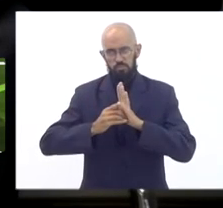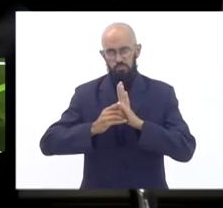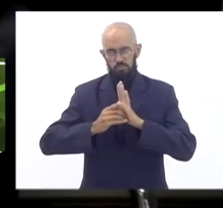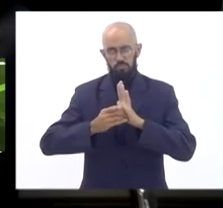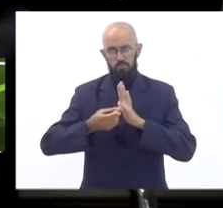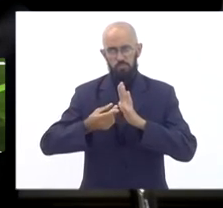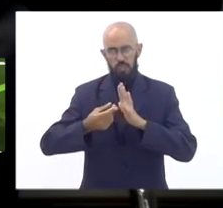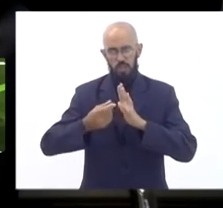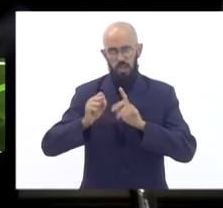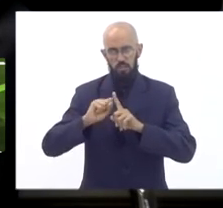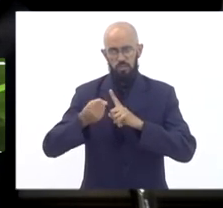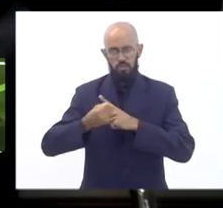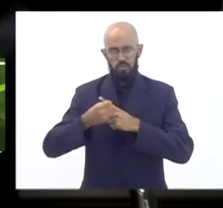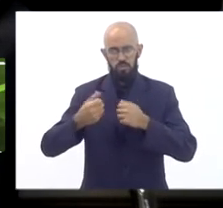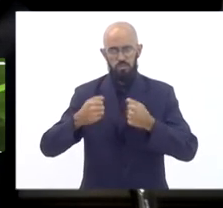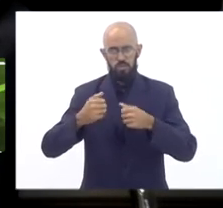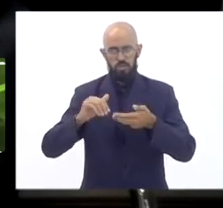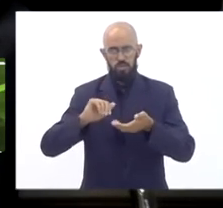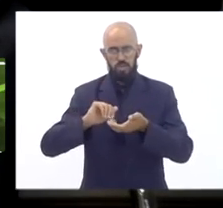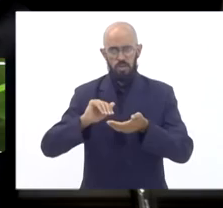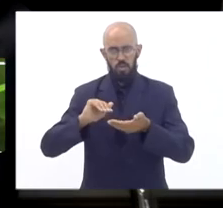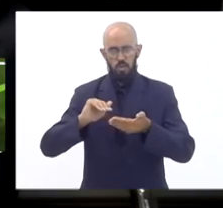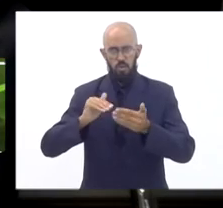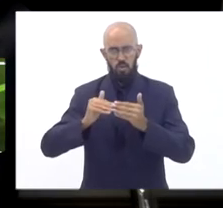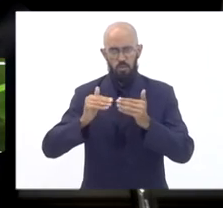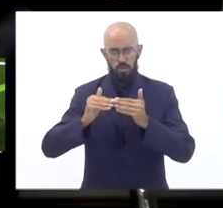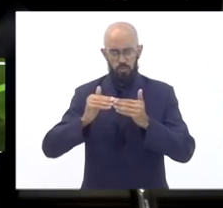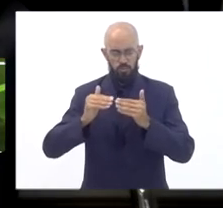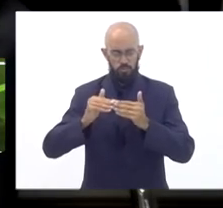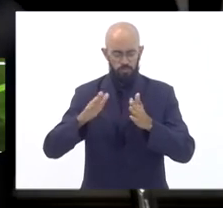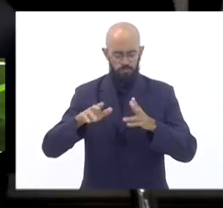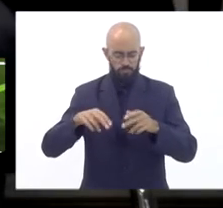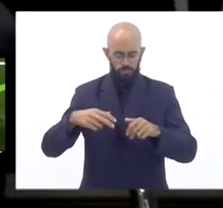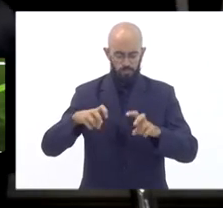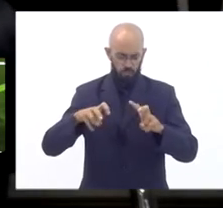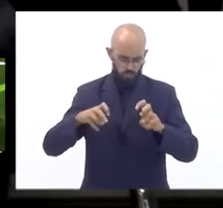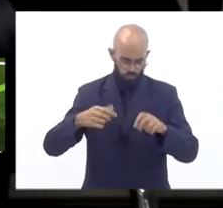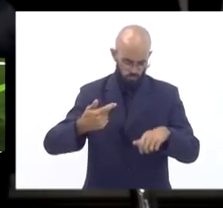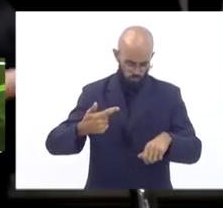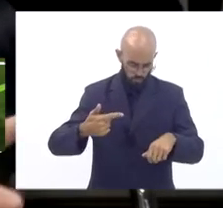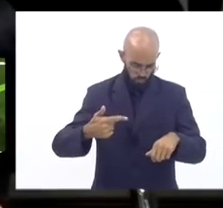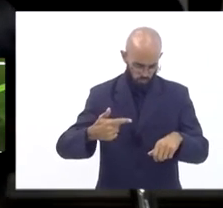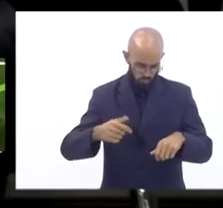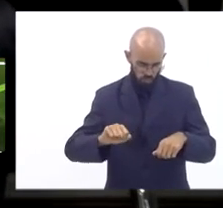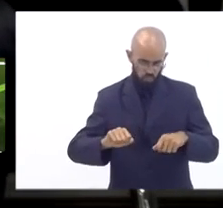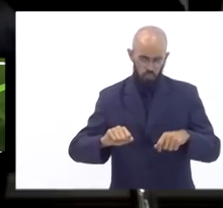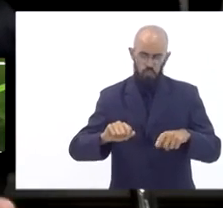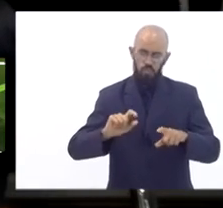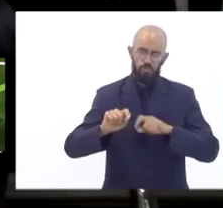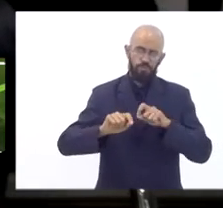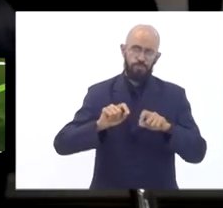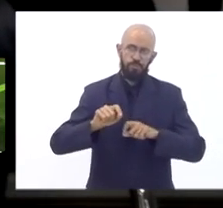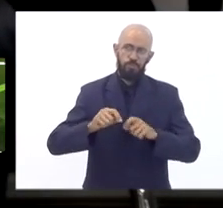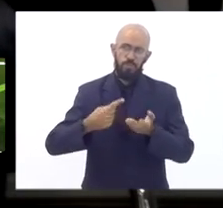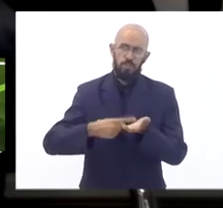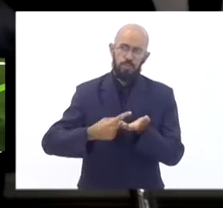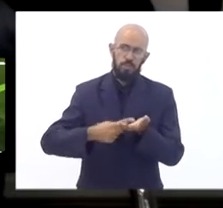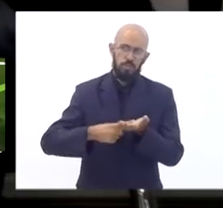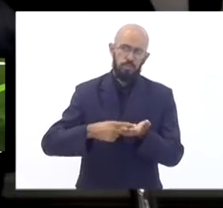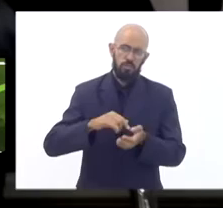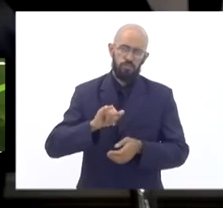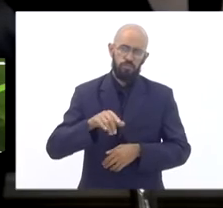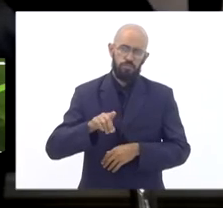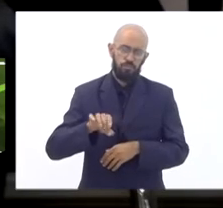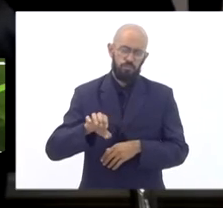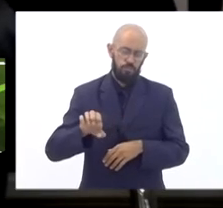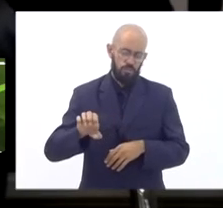que ser um valor compatível. Com relação ao segundo ponto, das tratativas do índice, é exatamente isso que estamos fazendo,